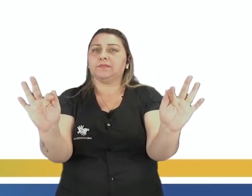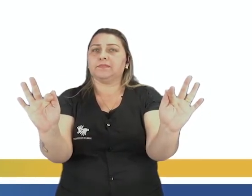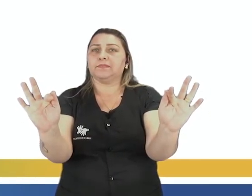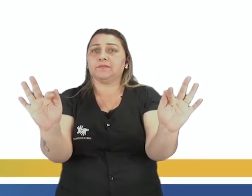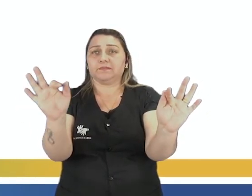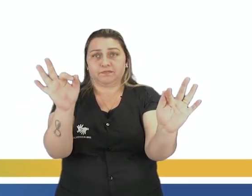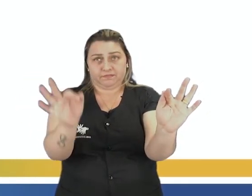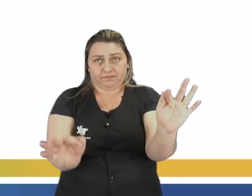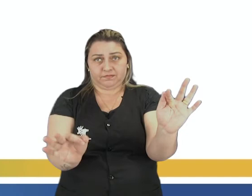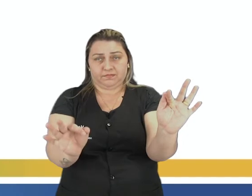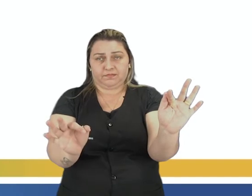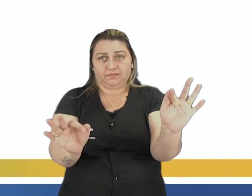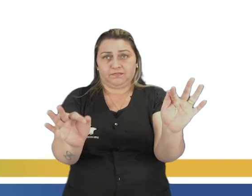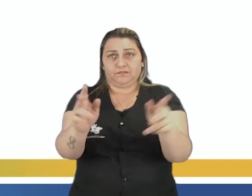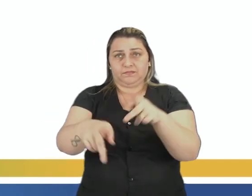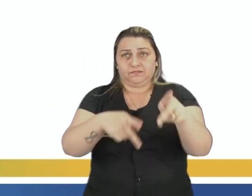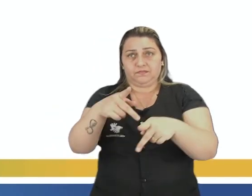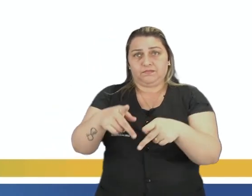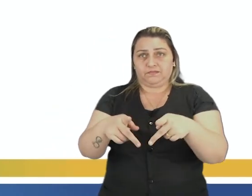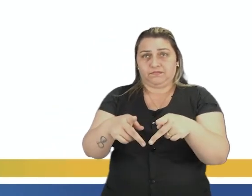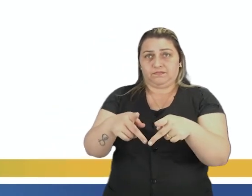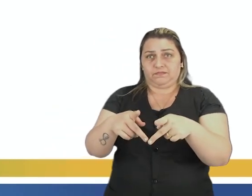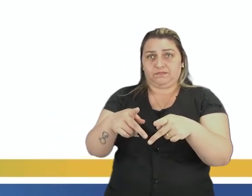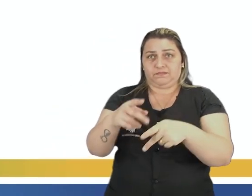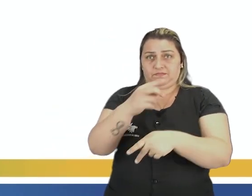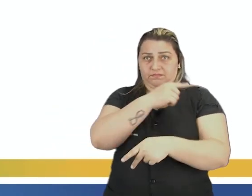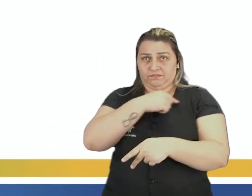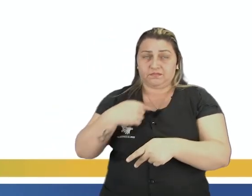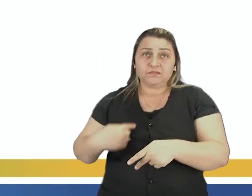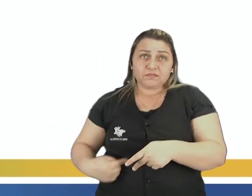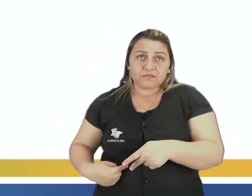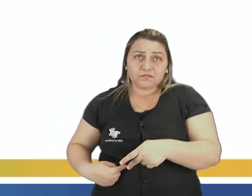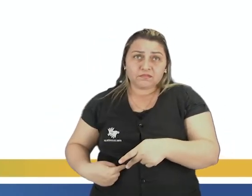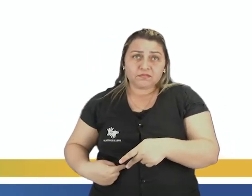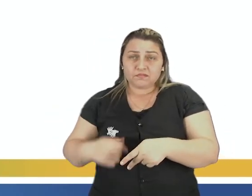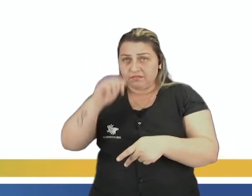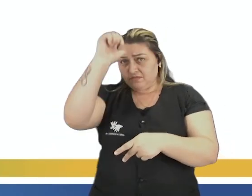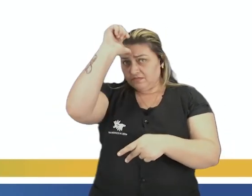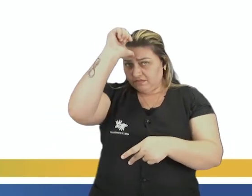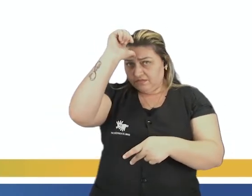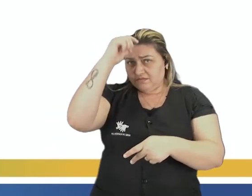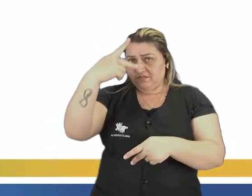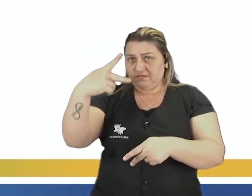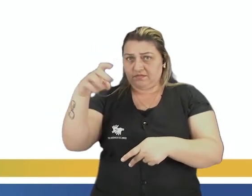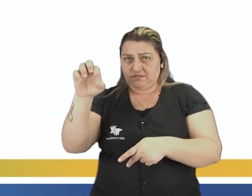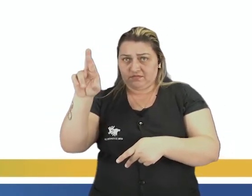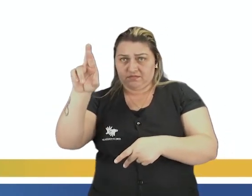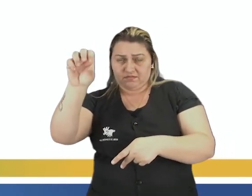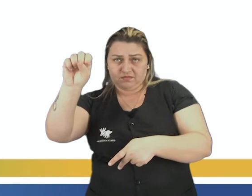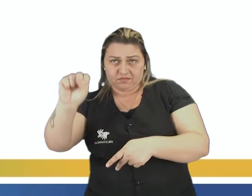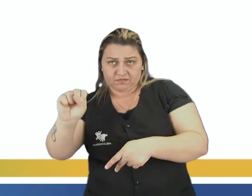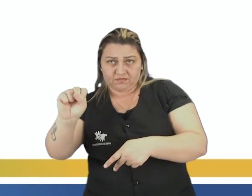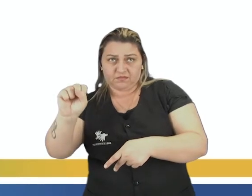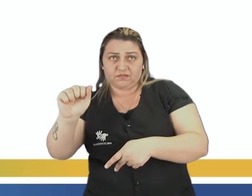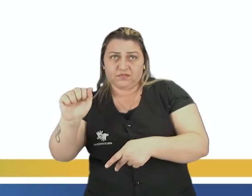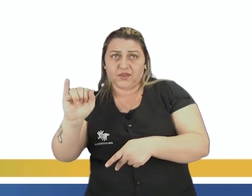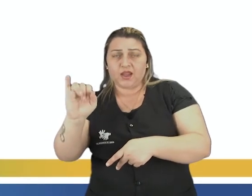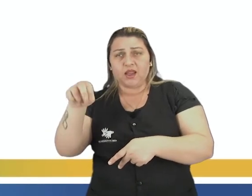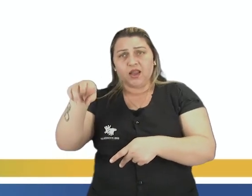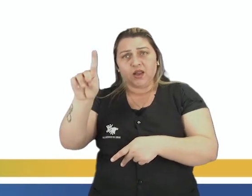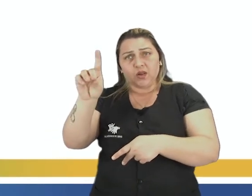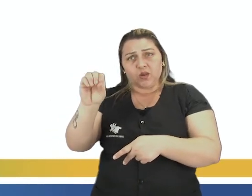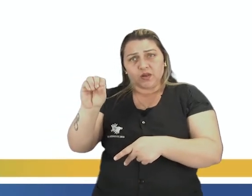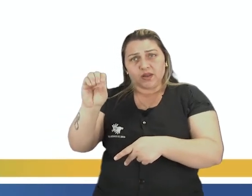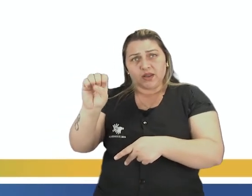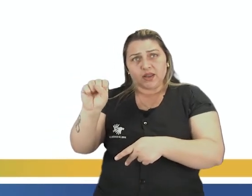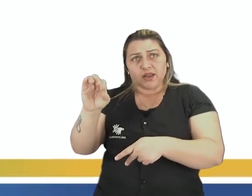Marque a alternativa correta. Civilização chinesa, vocês acham que é? Indiana, Pérsia, Etiópia ou Indonésia? Muito bem, quem